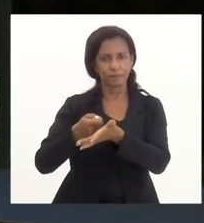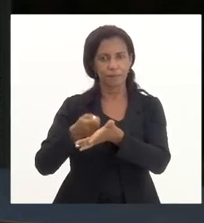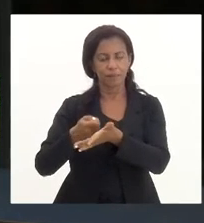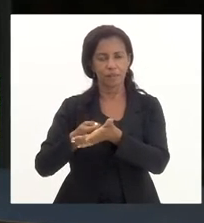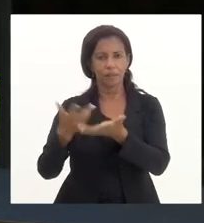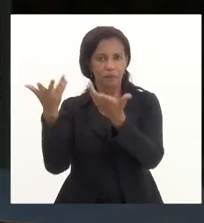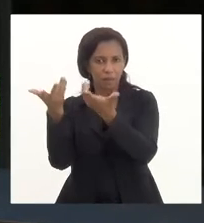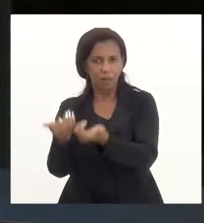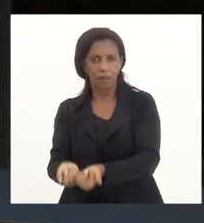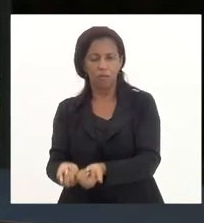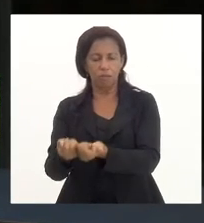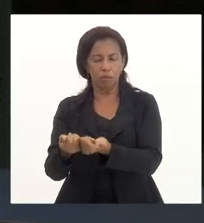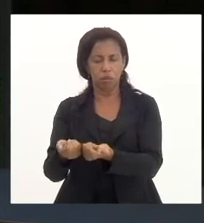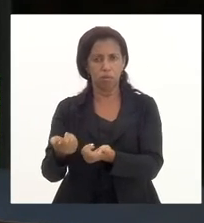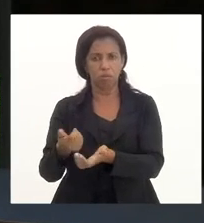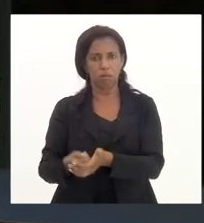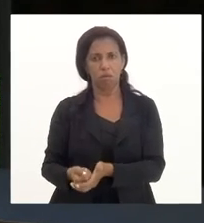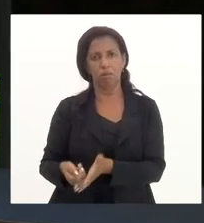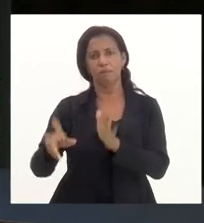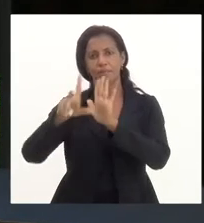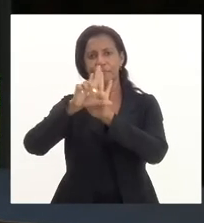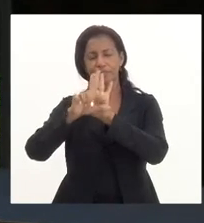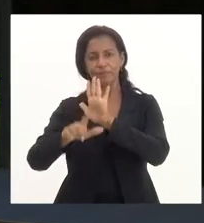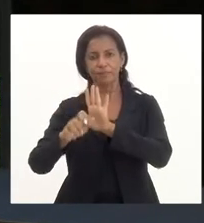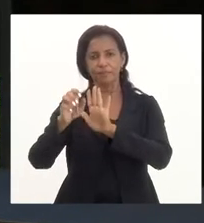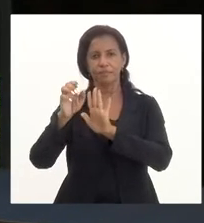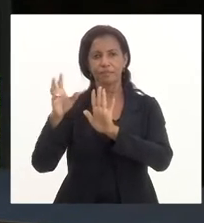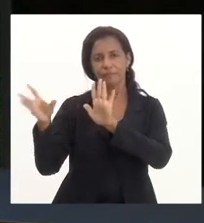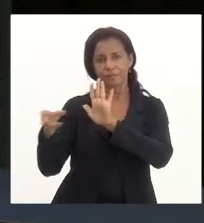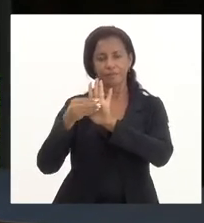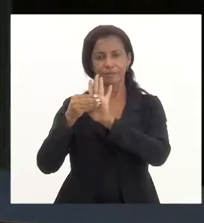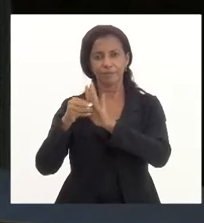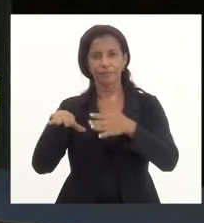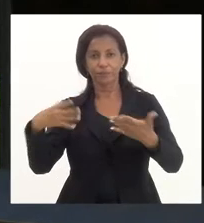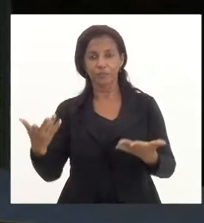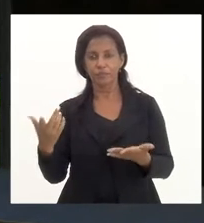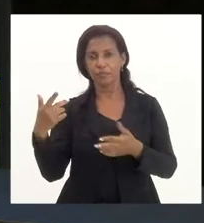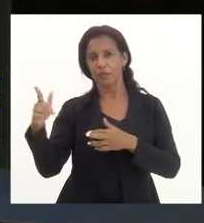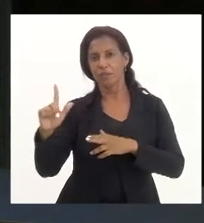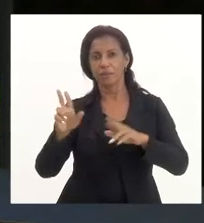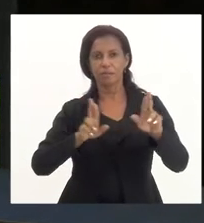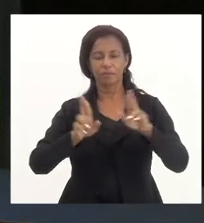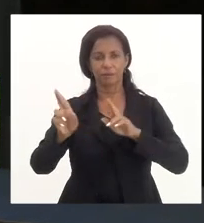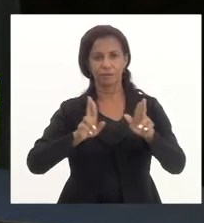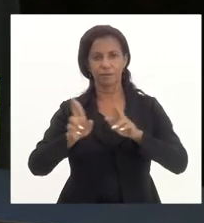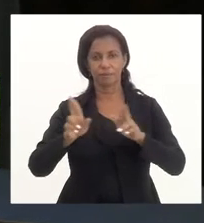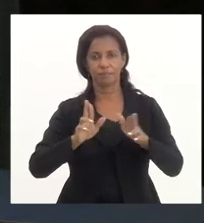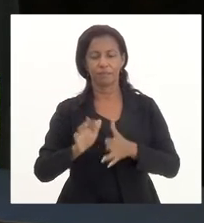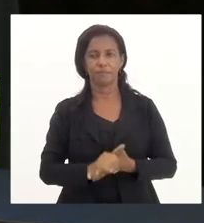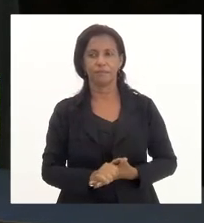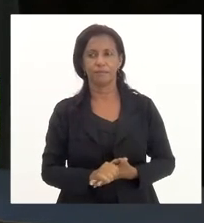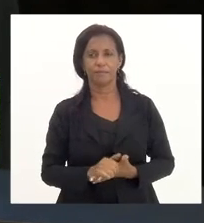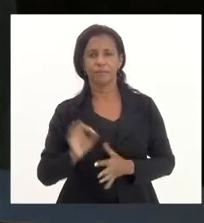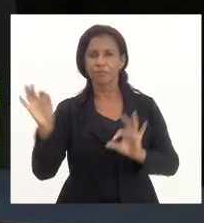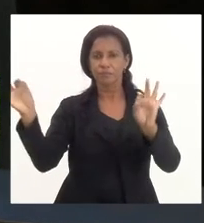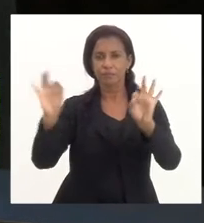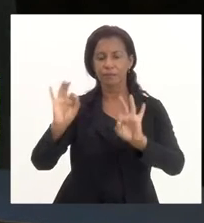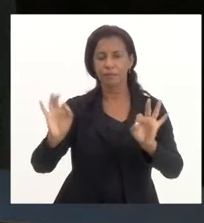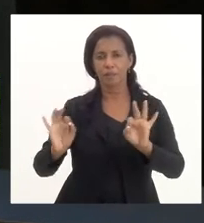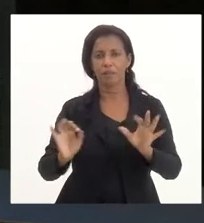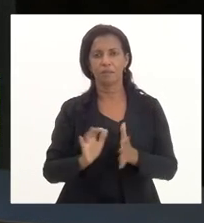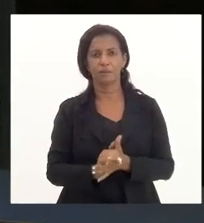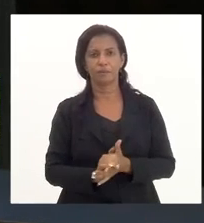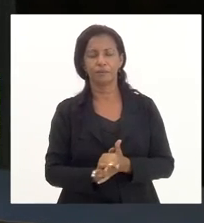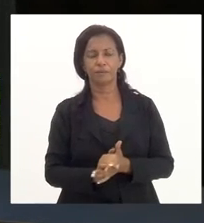atendida não sei se na lei complementar ou em outro meu regulamento mas não não é nenhuma questão